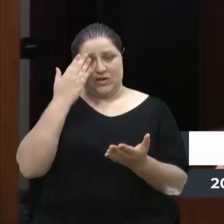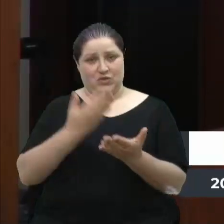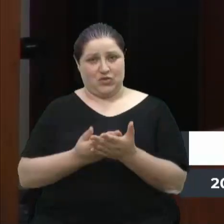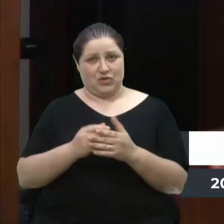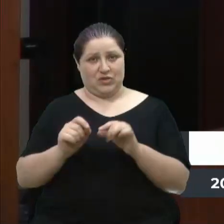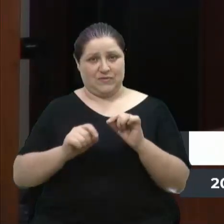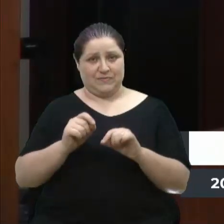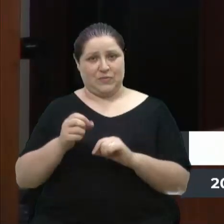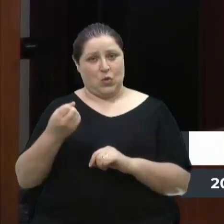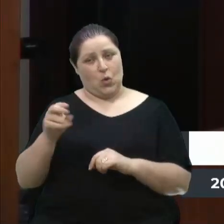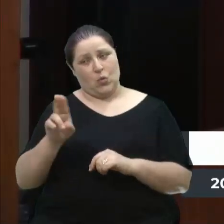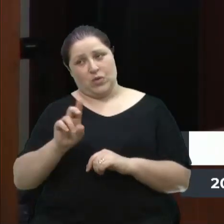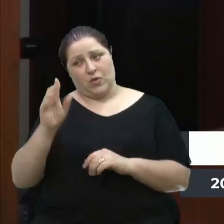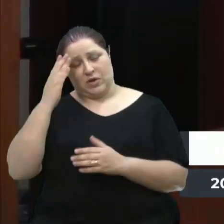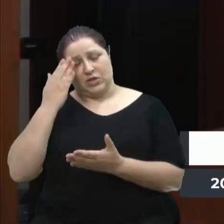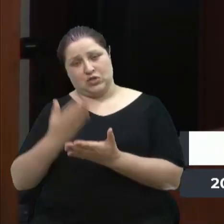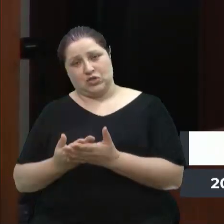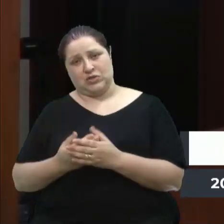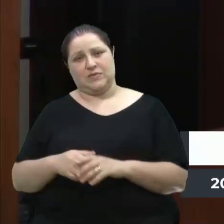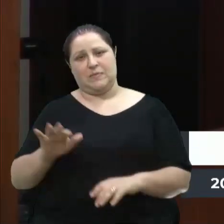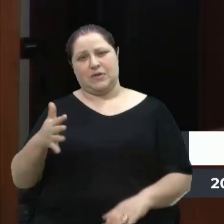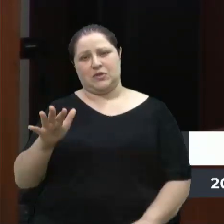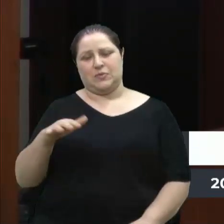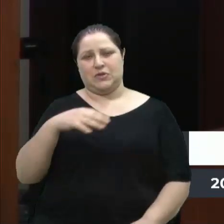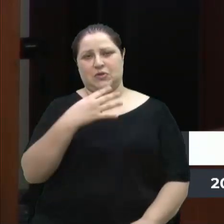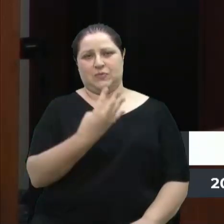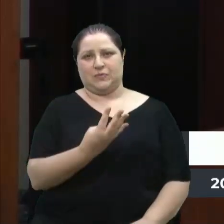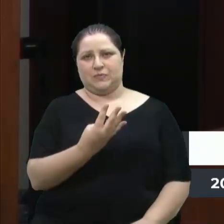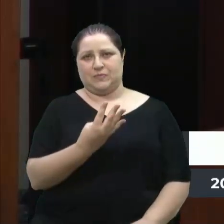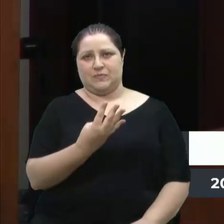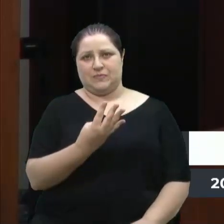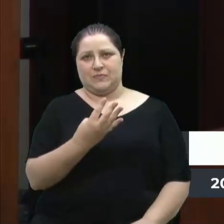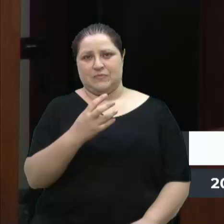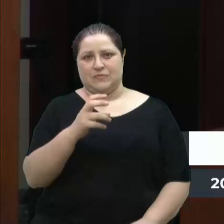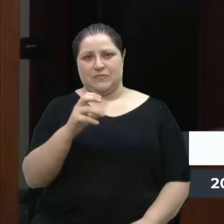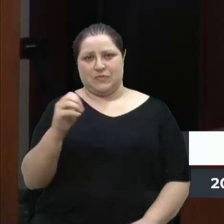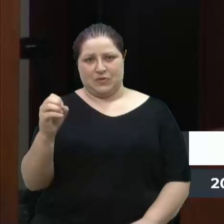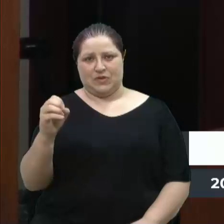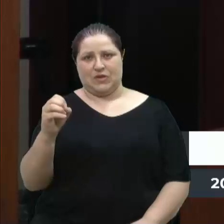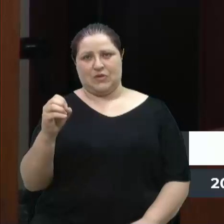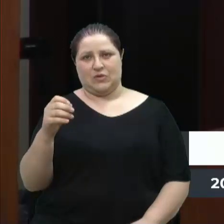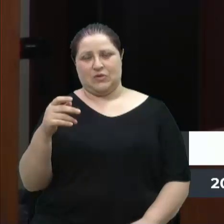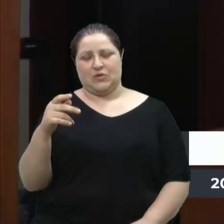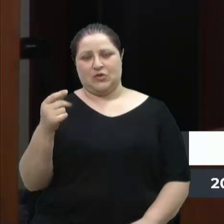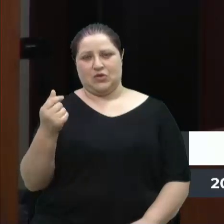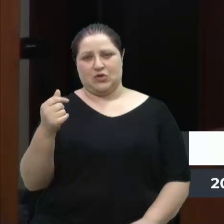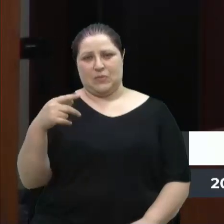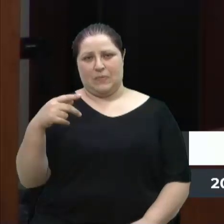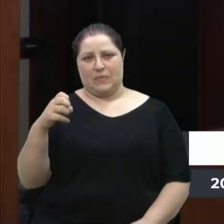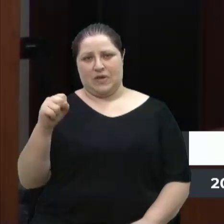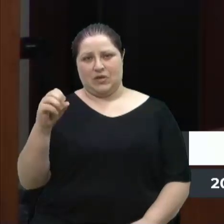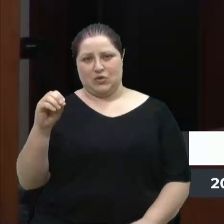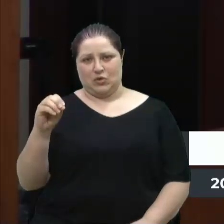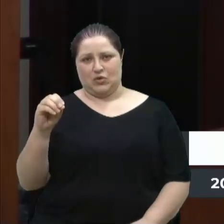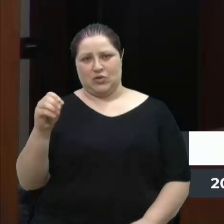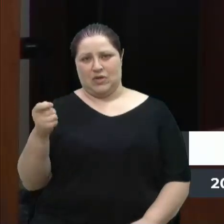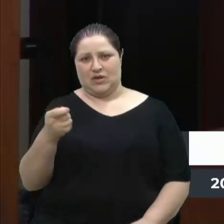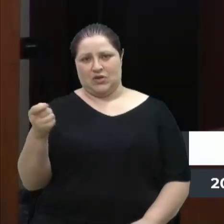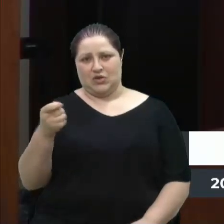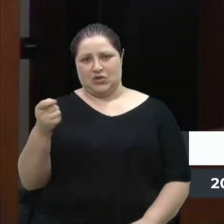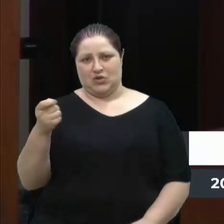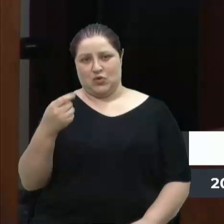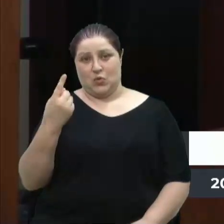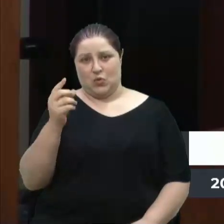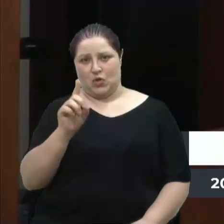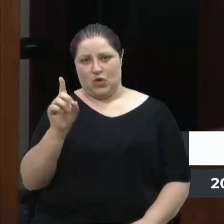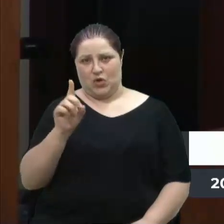não, cerca de 400 pesos argentinos. $1.